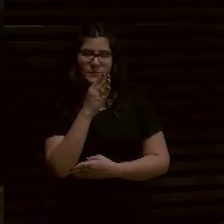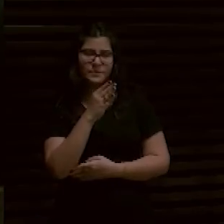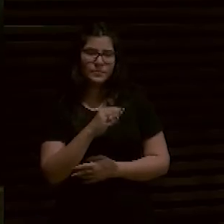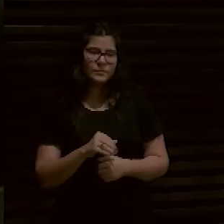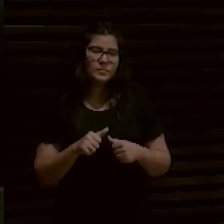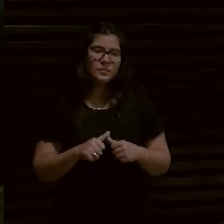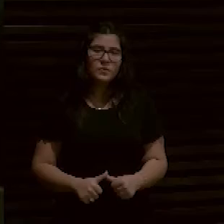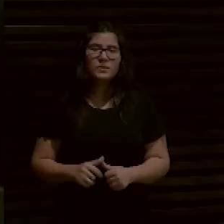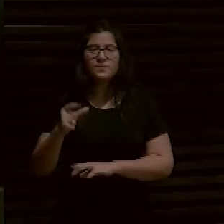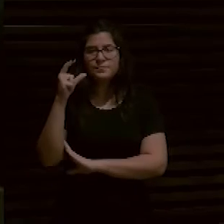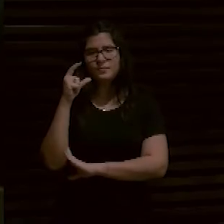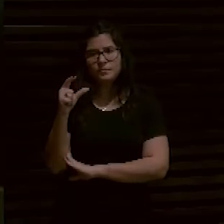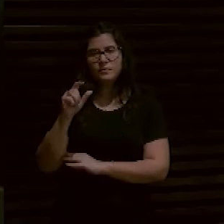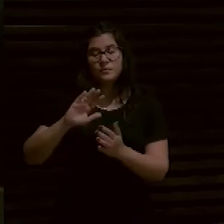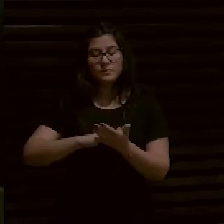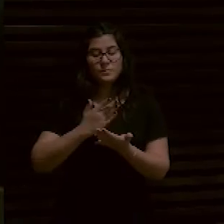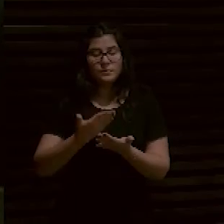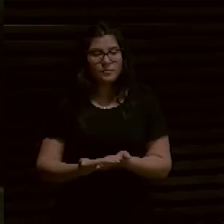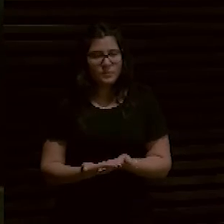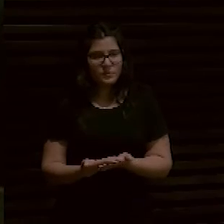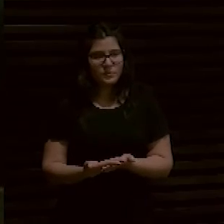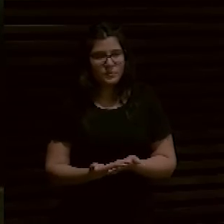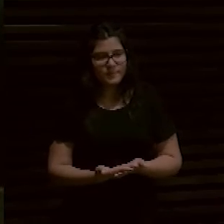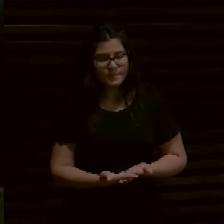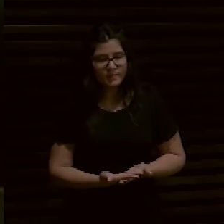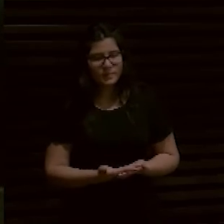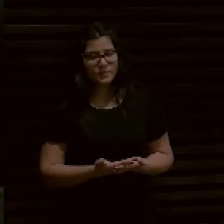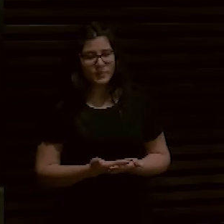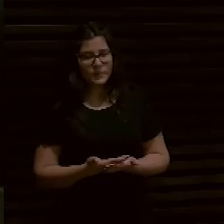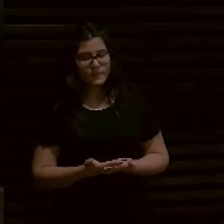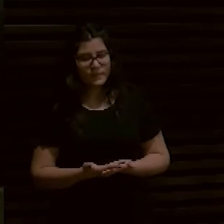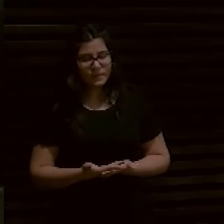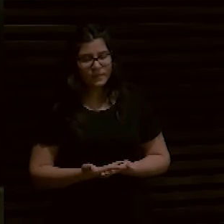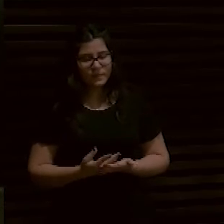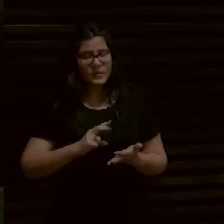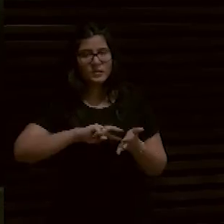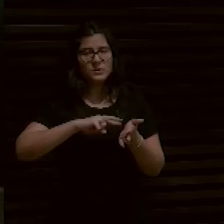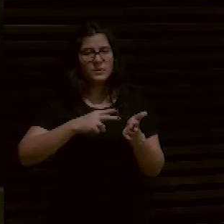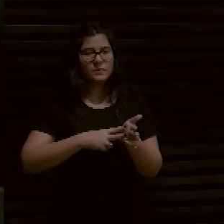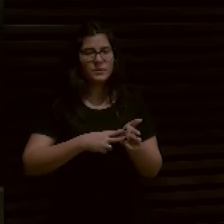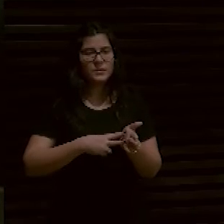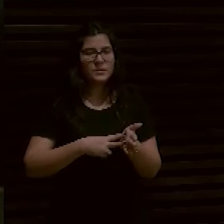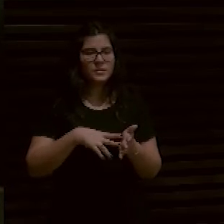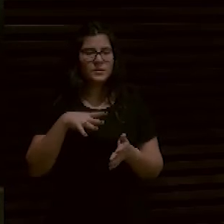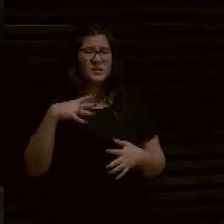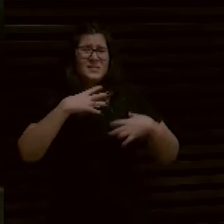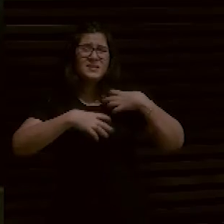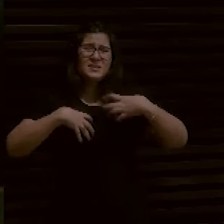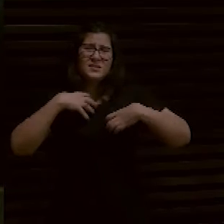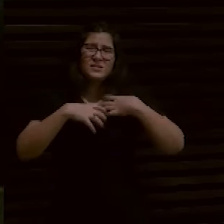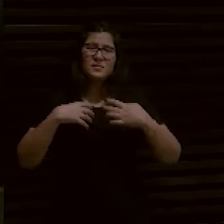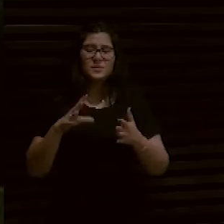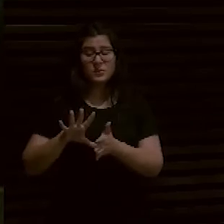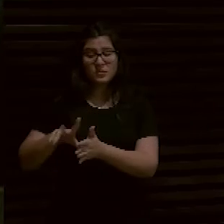E essa palavra aqui, traduzida anash, no hebraico, como desesperadamente corrupta, eu